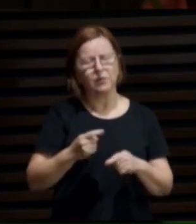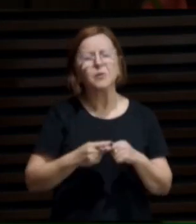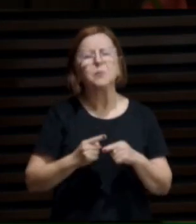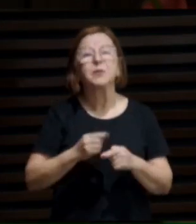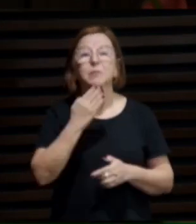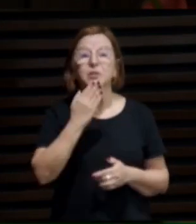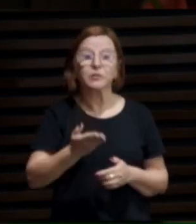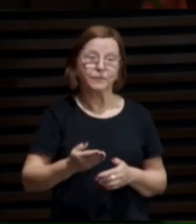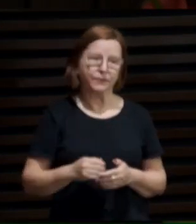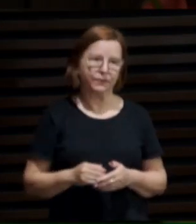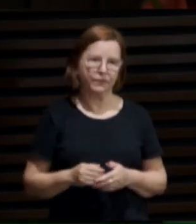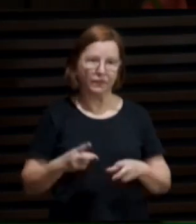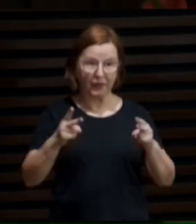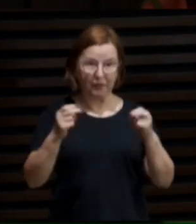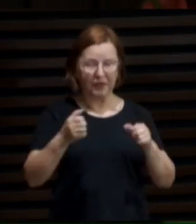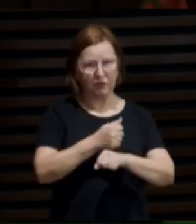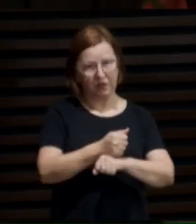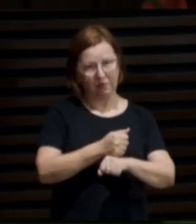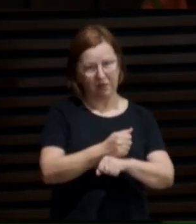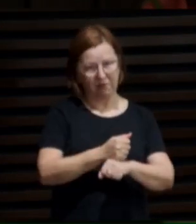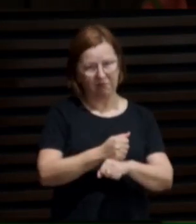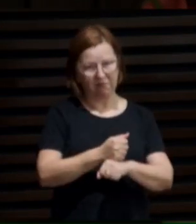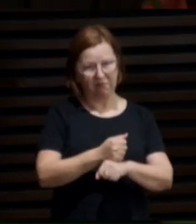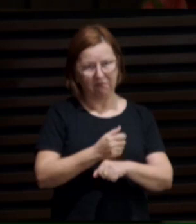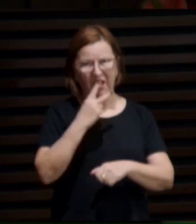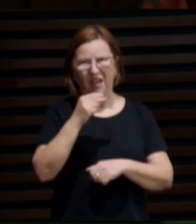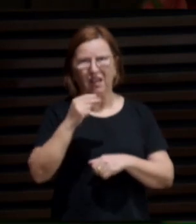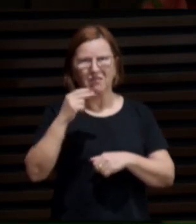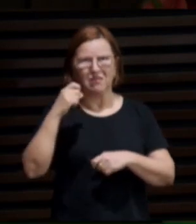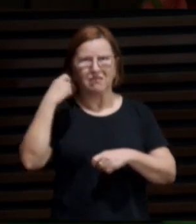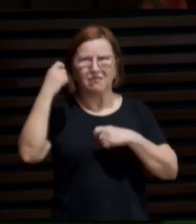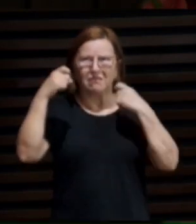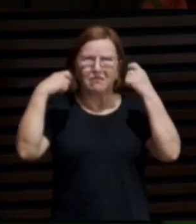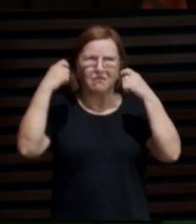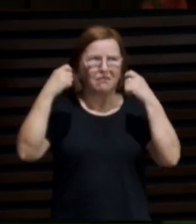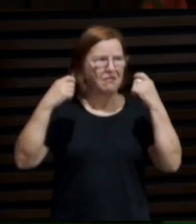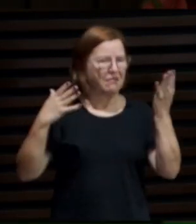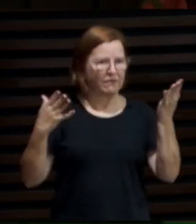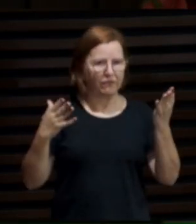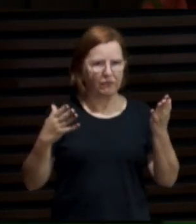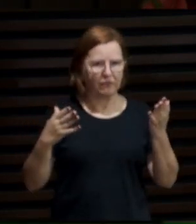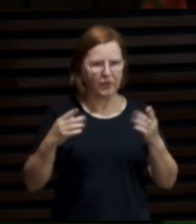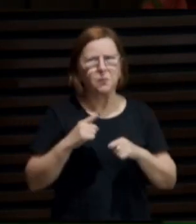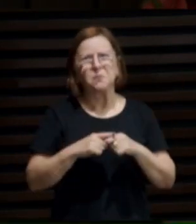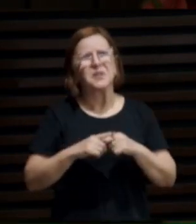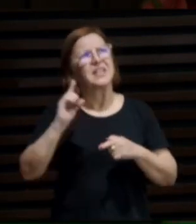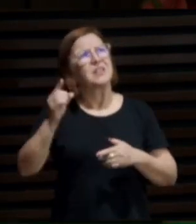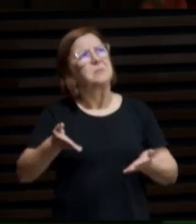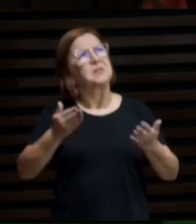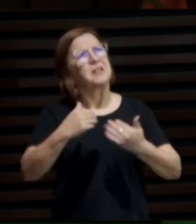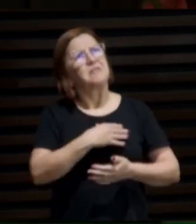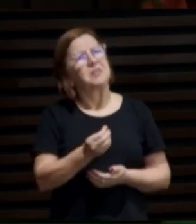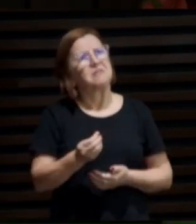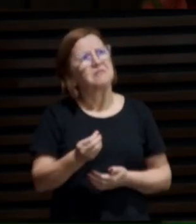A percepção de Abraão aqui deve ter dado muita volta. Por que que Deus me dá um filho e depois ele